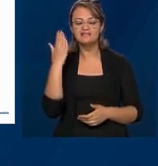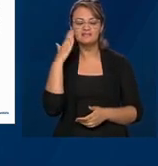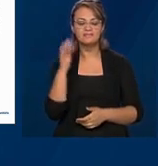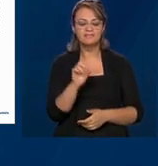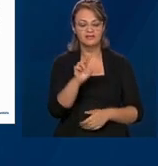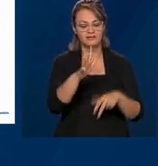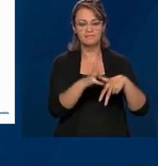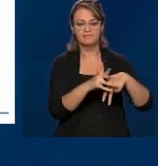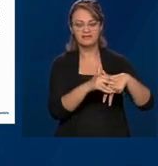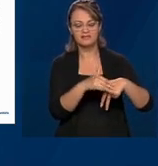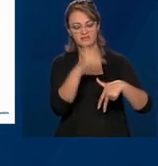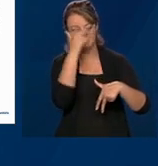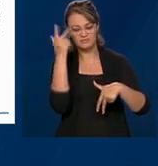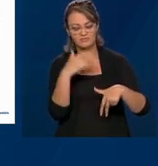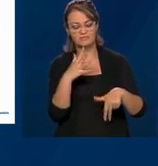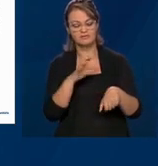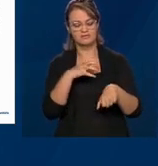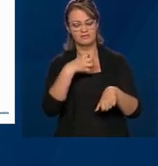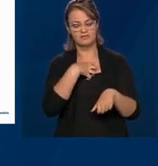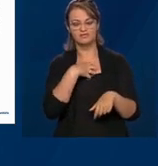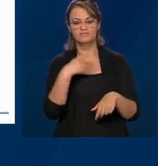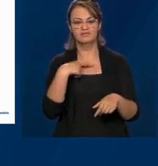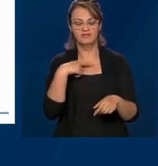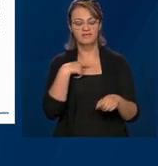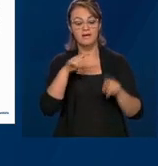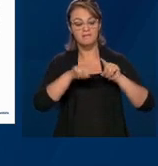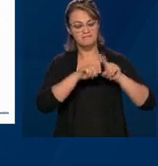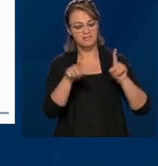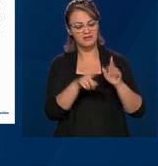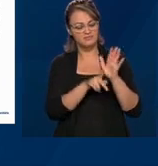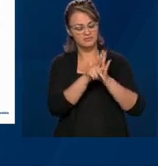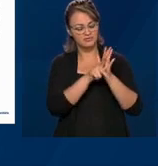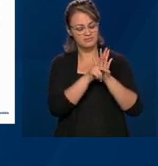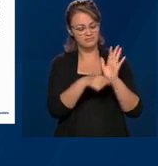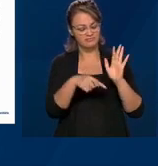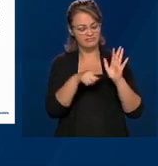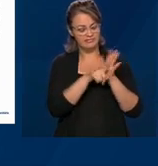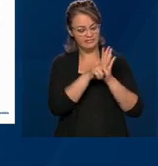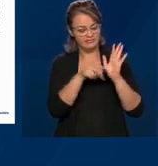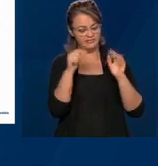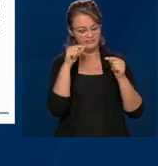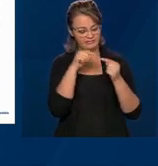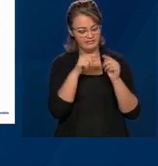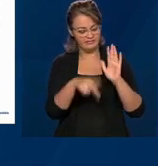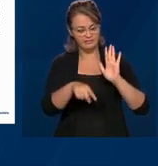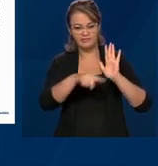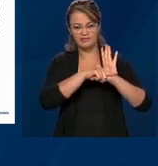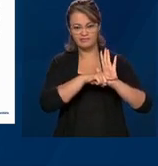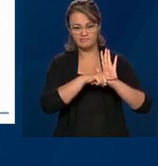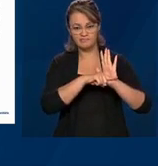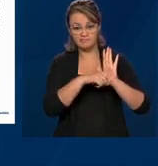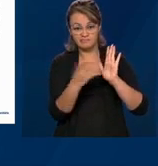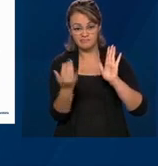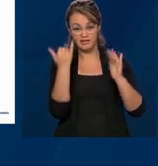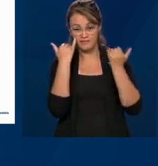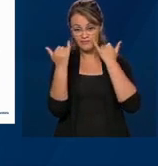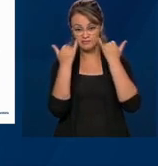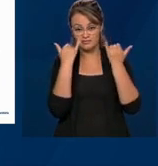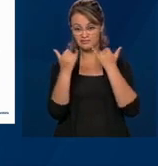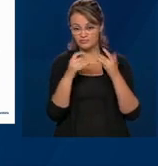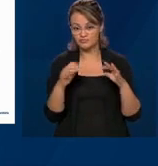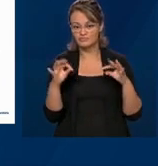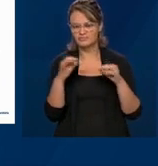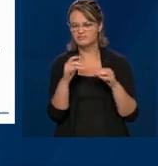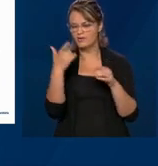dos pacientes sintomáticos considerados negativos para a COVID. Tudo isso são informações, ainda